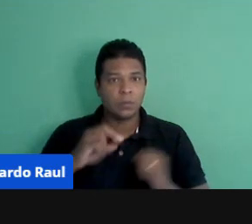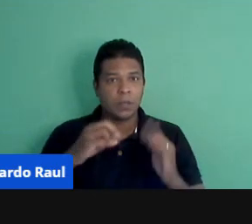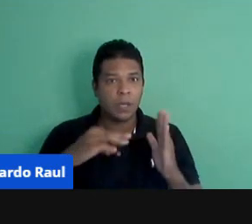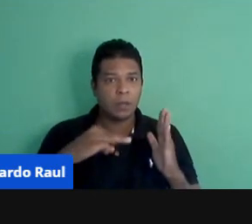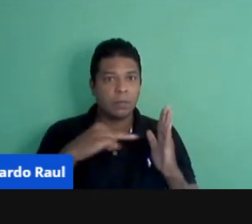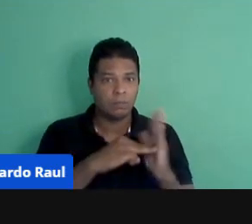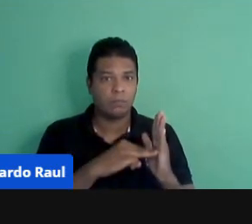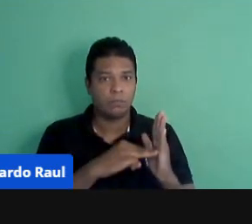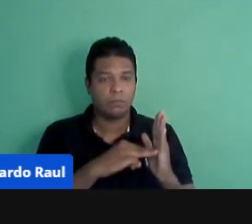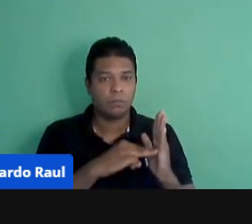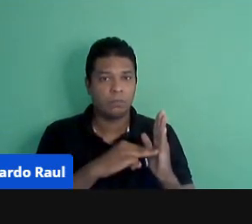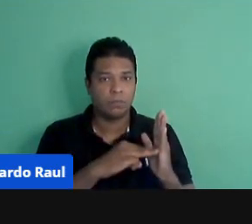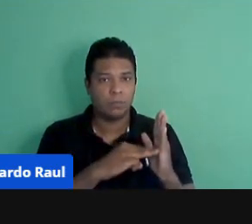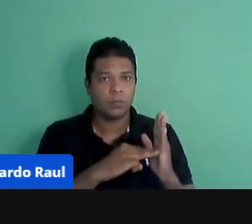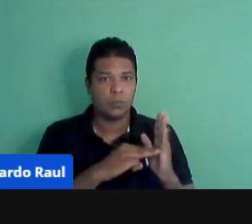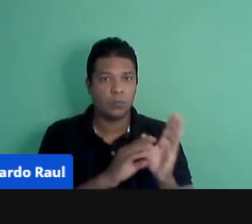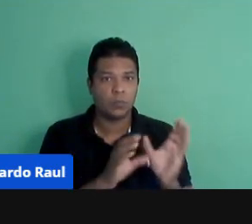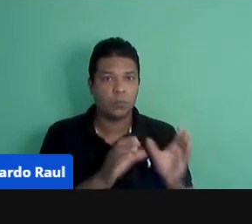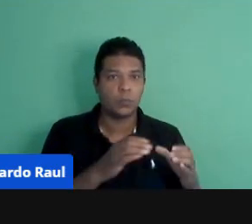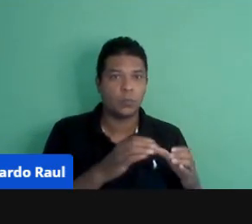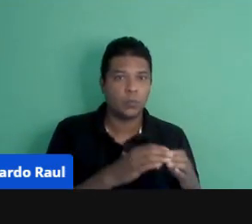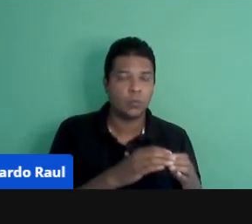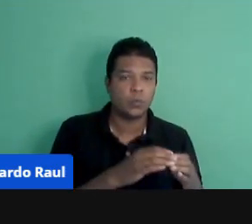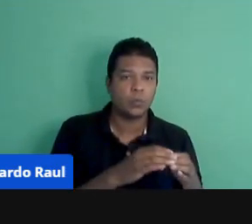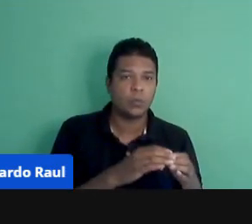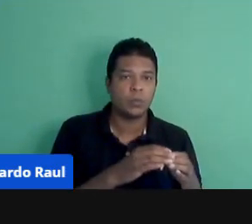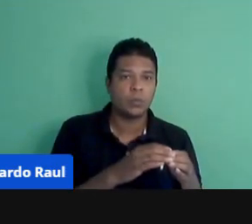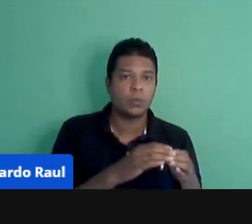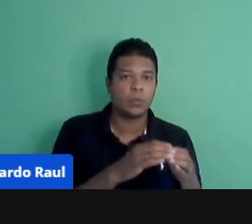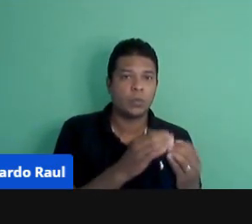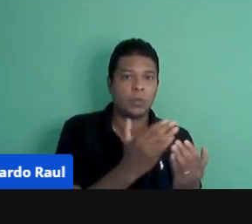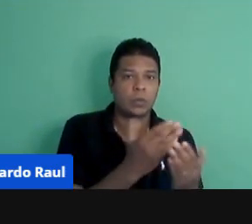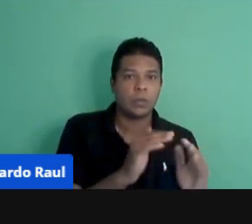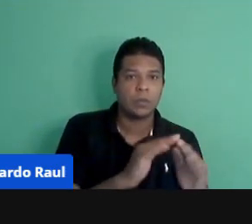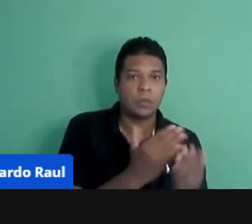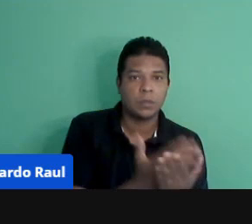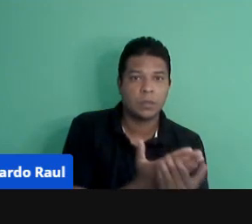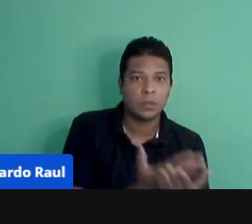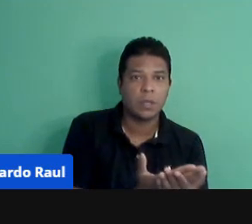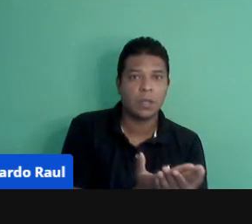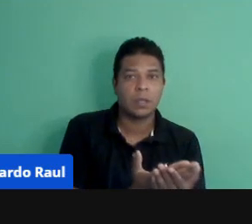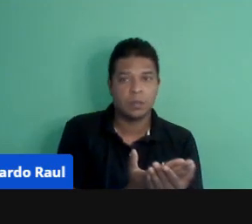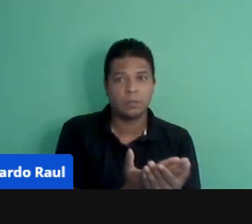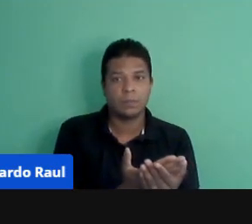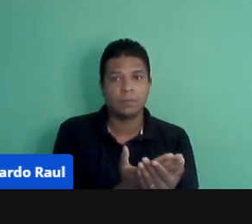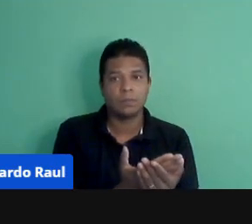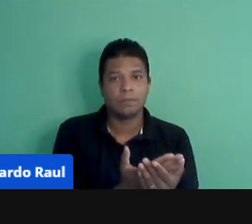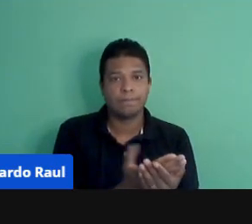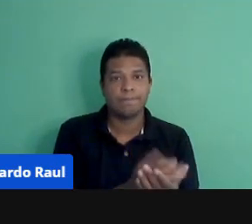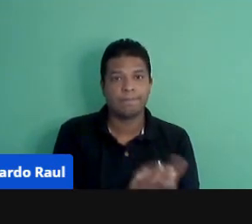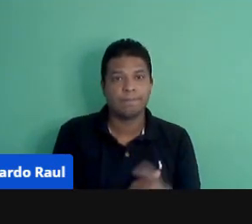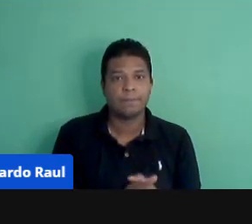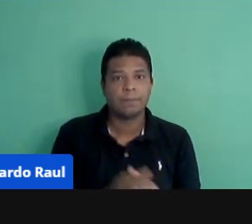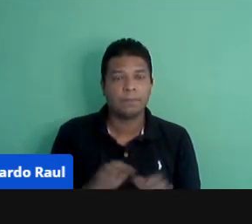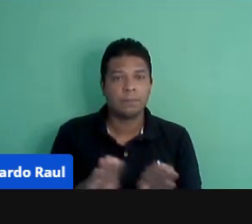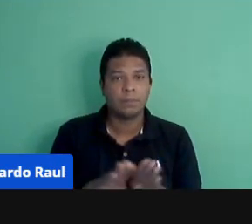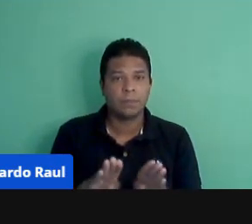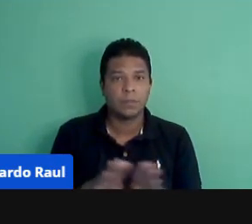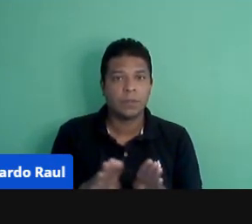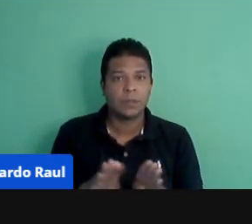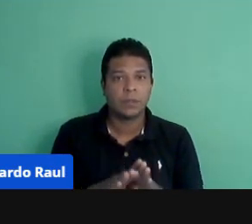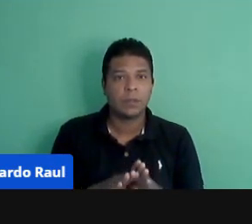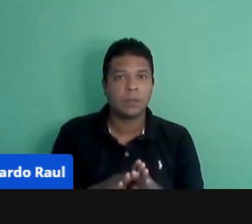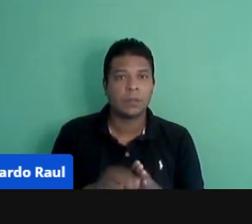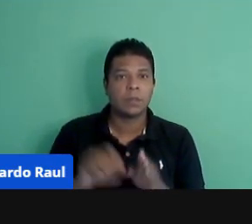com as turmas das salas. Logo de cara, tivemos que colocar um limite entre